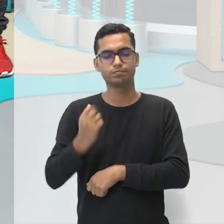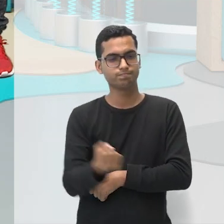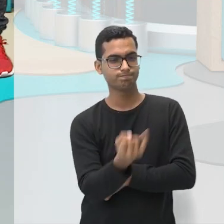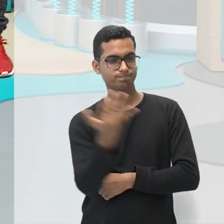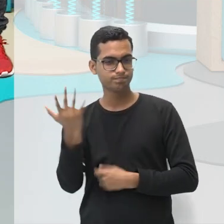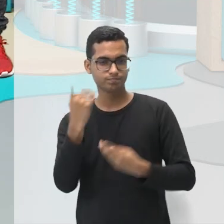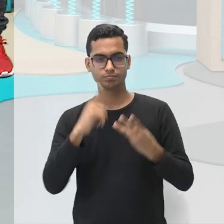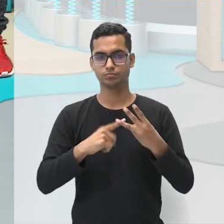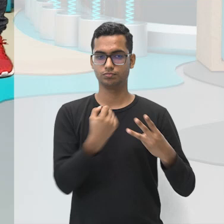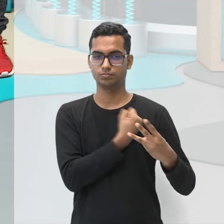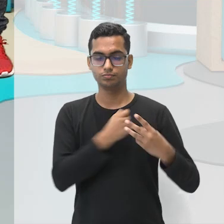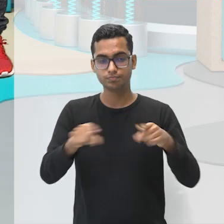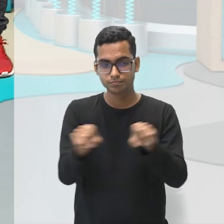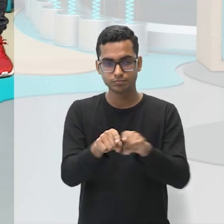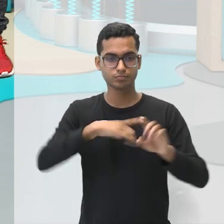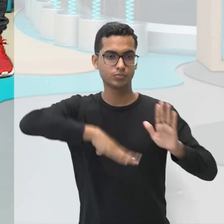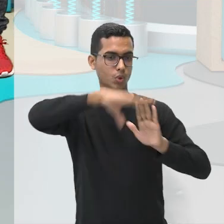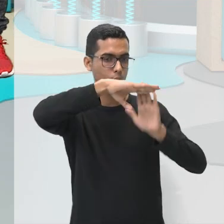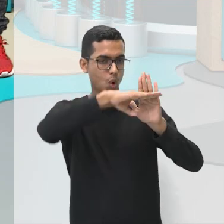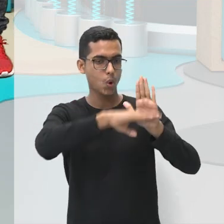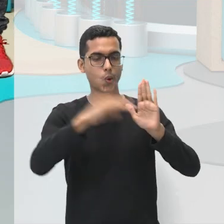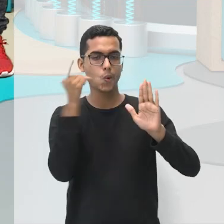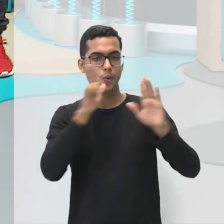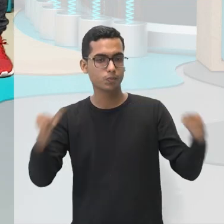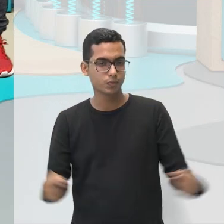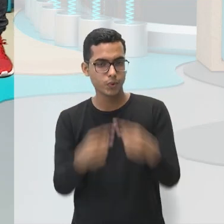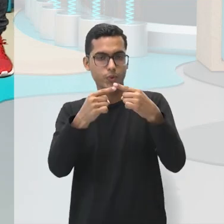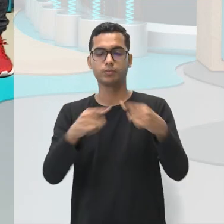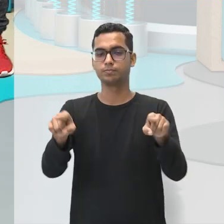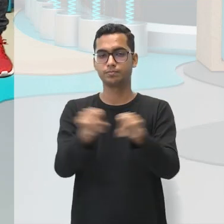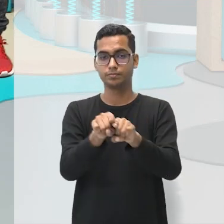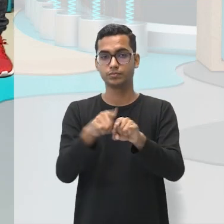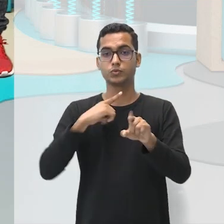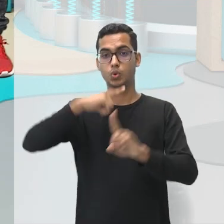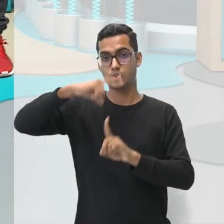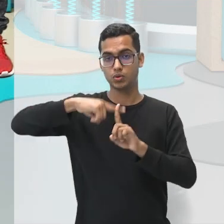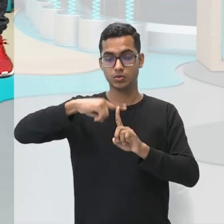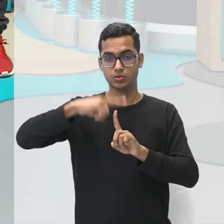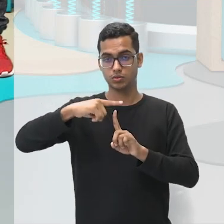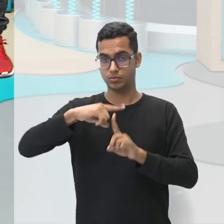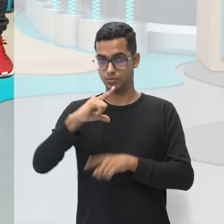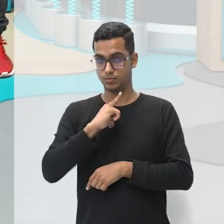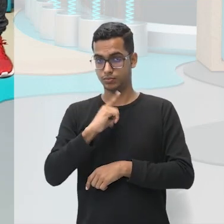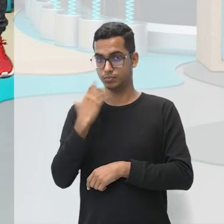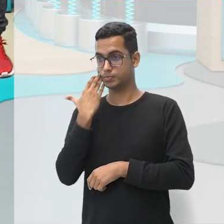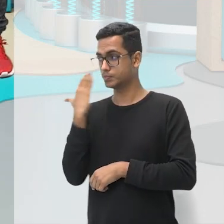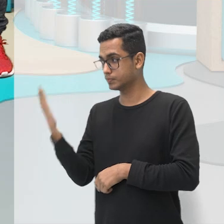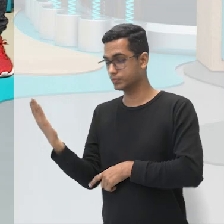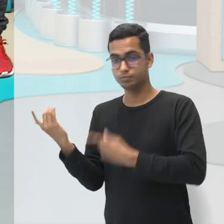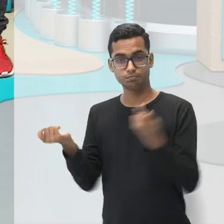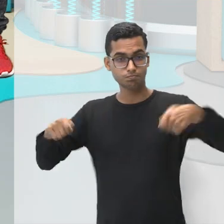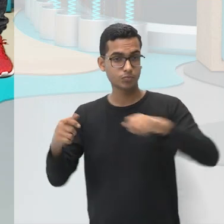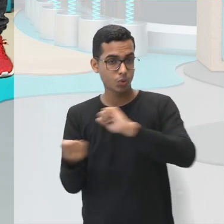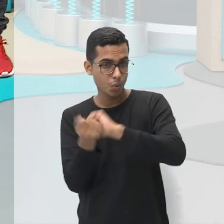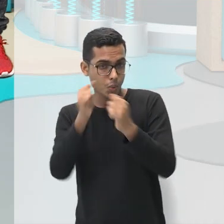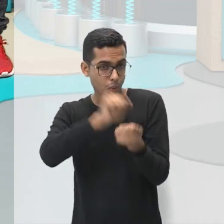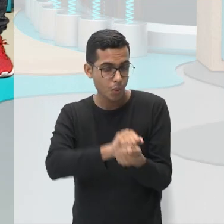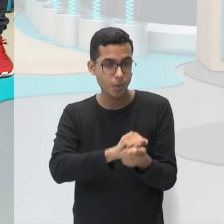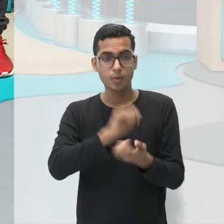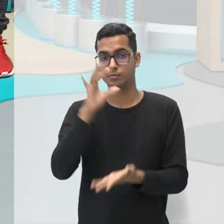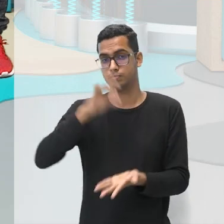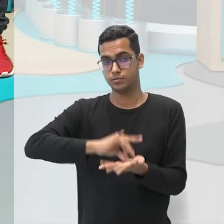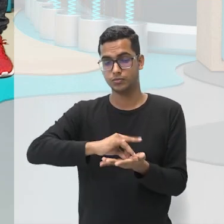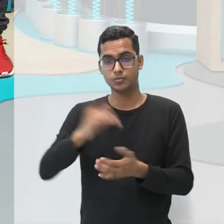na classificação e correspondência. Mas esse aqui é um padrão que existe. É possível fazer adaptações